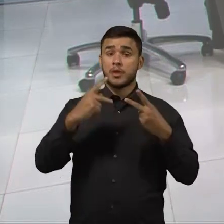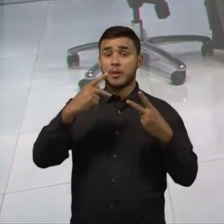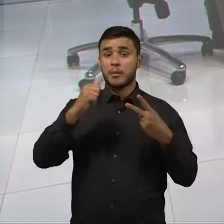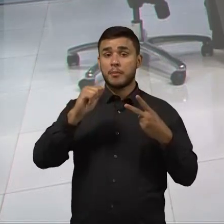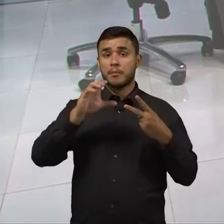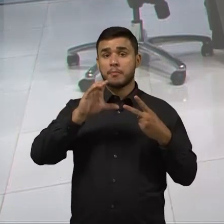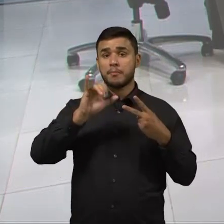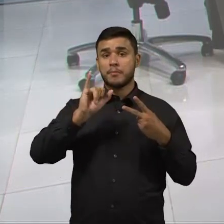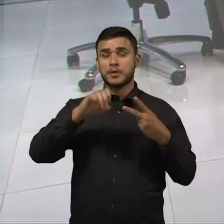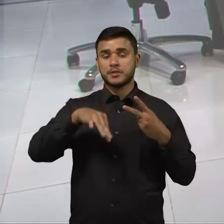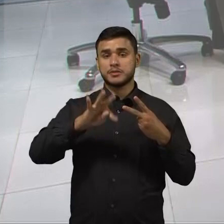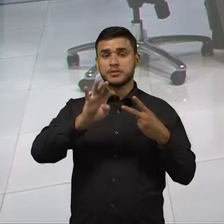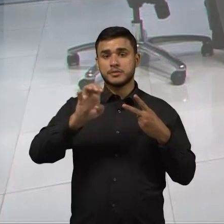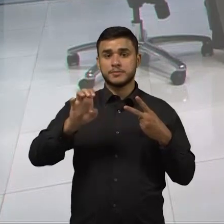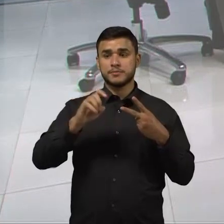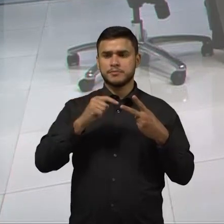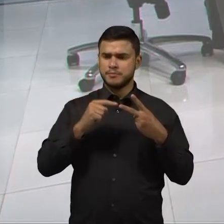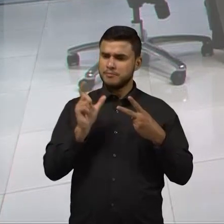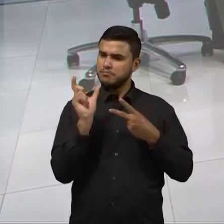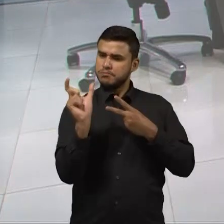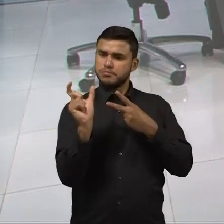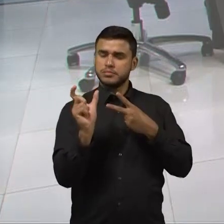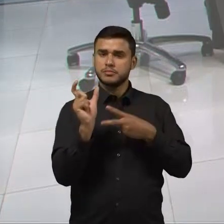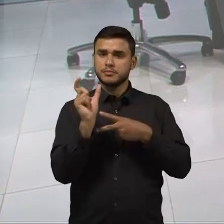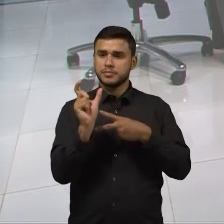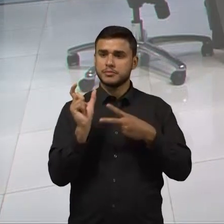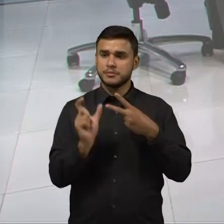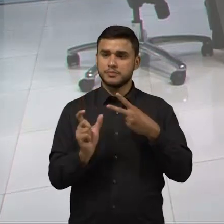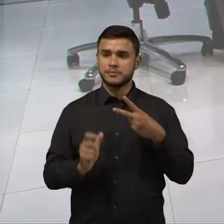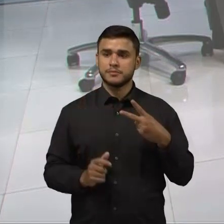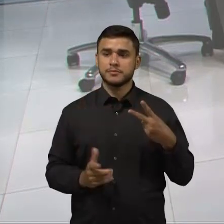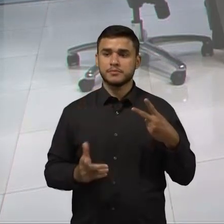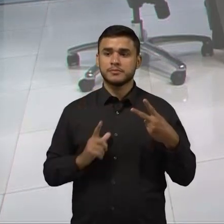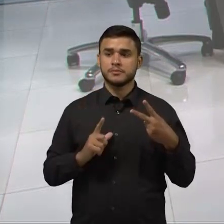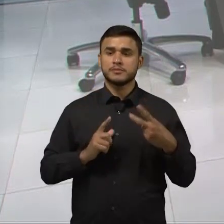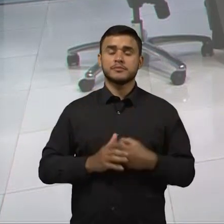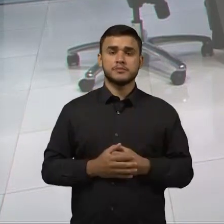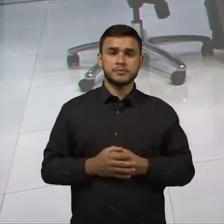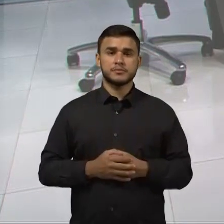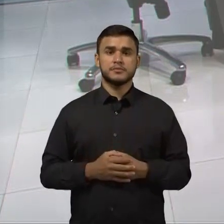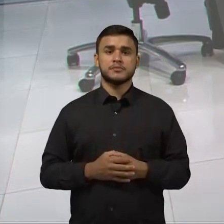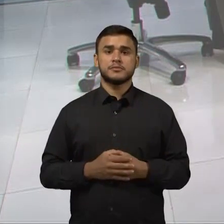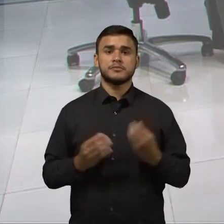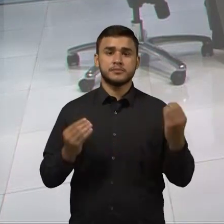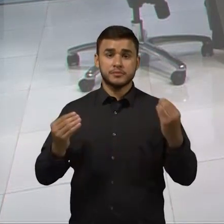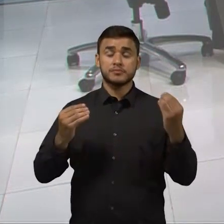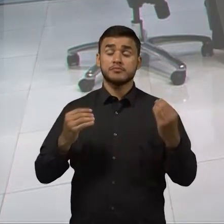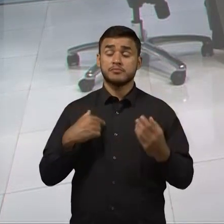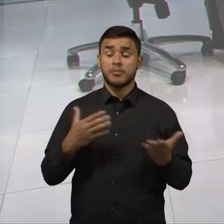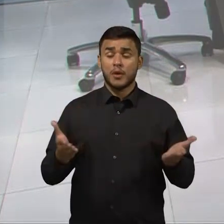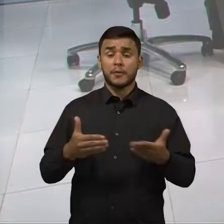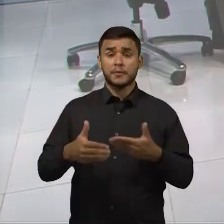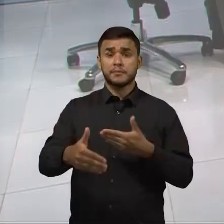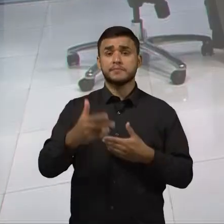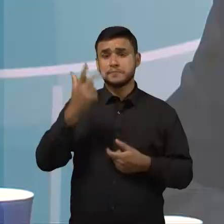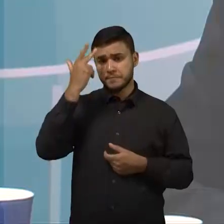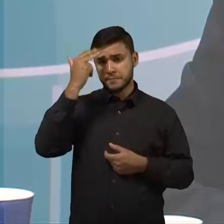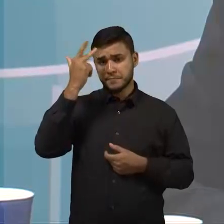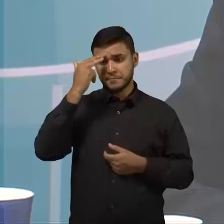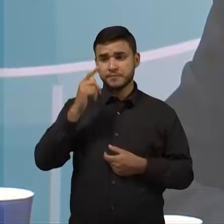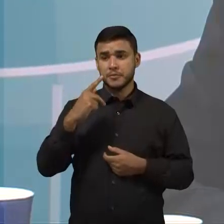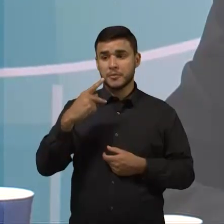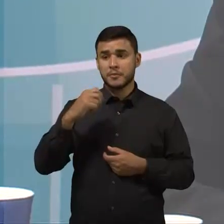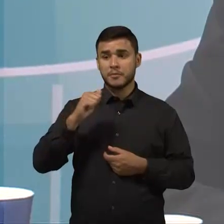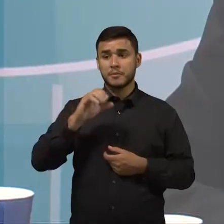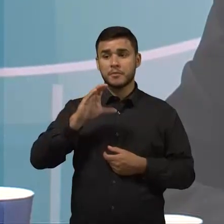que dificilmente se observa nesses julgamentos. Mas agora está mais comum. No vocabulário, então, embora seja mais comum. Mas o fato é que o